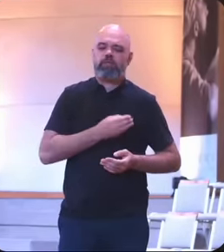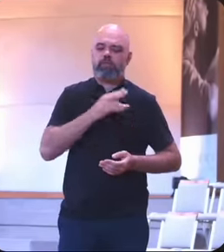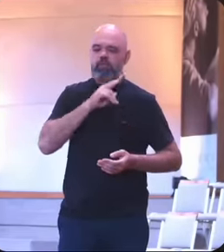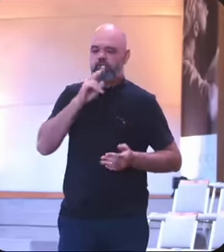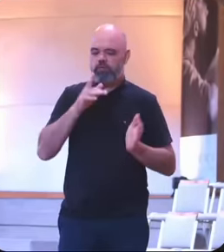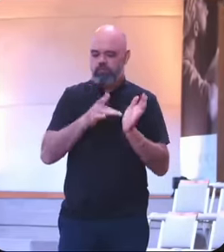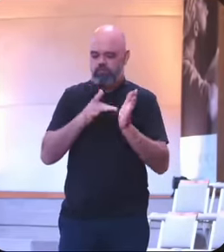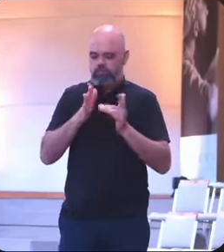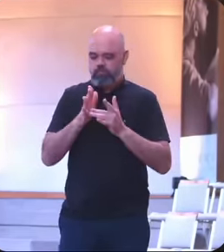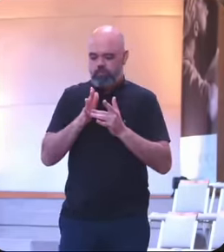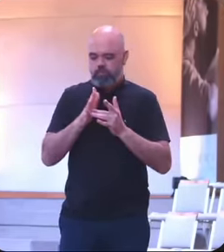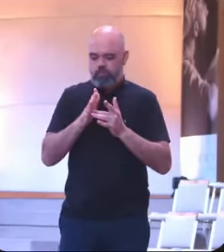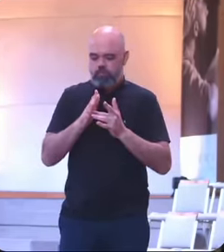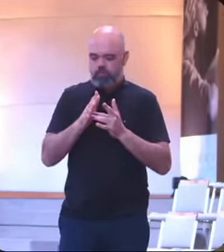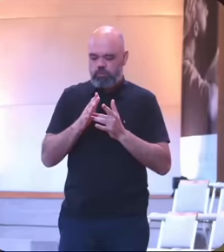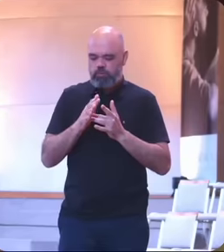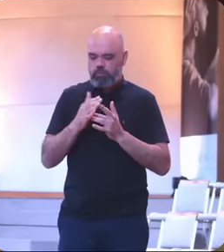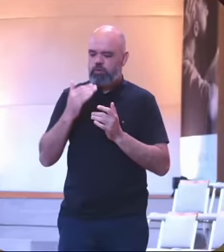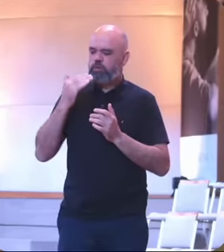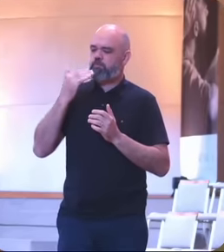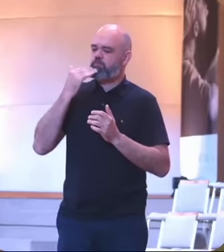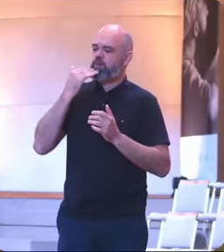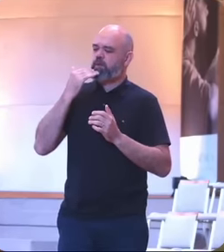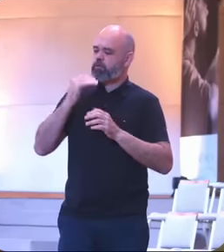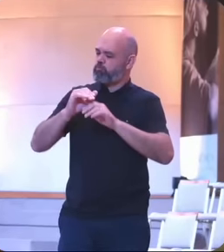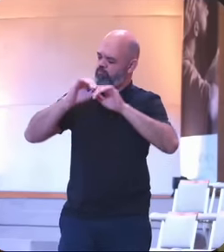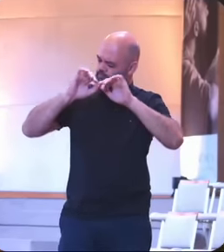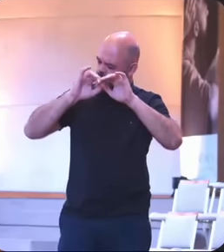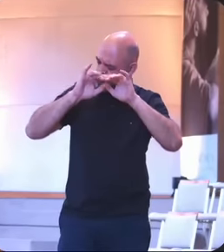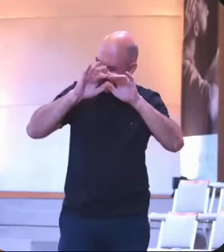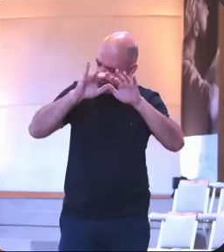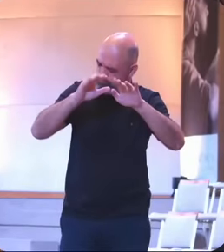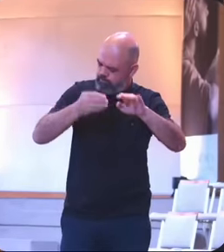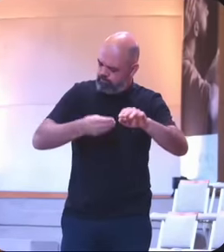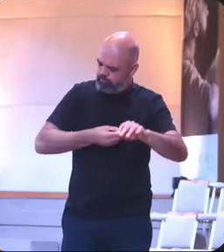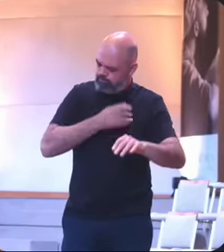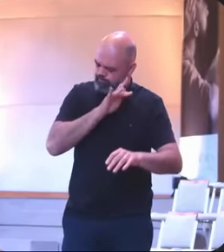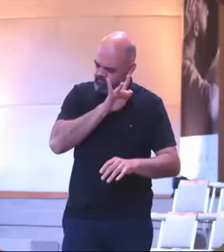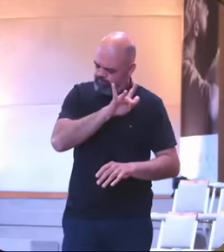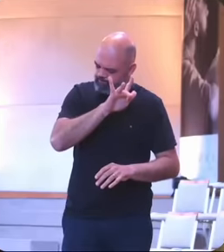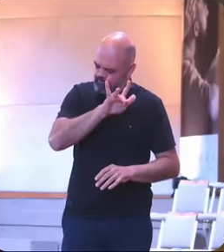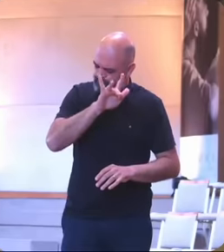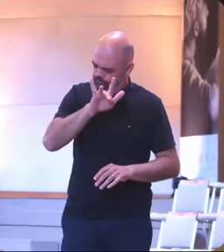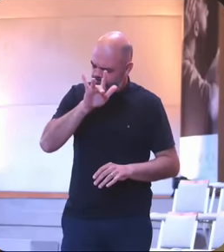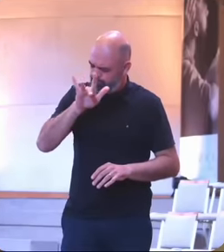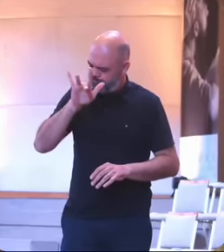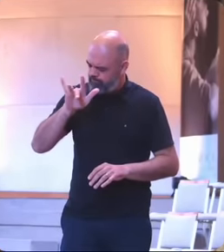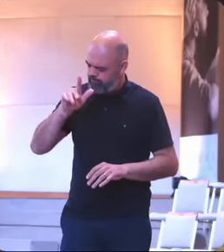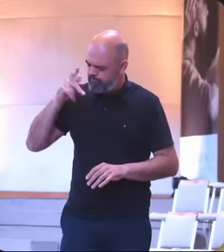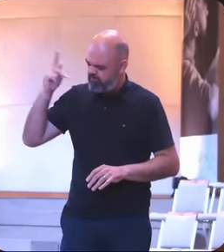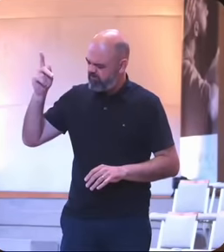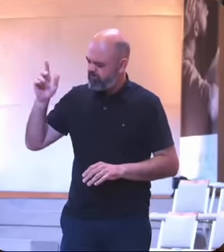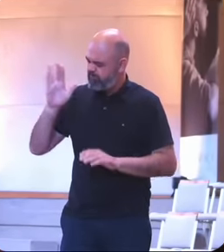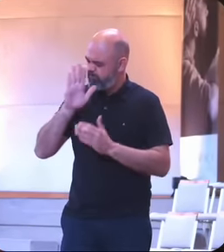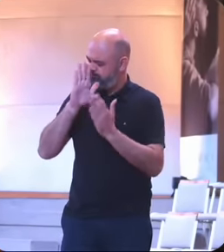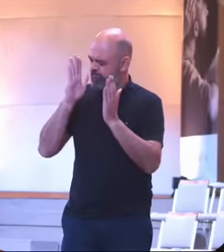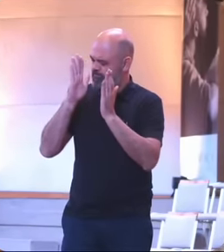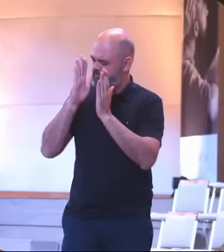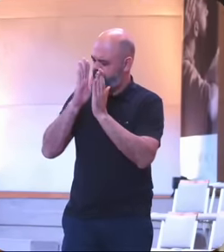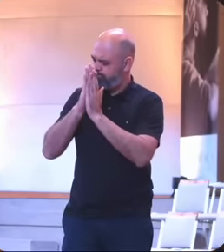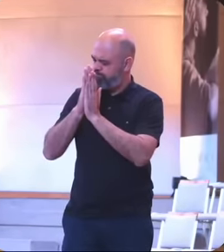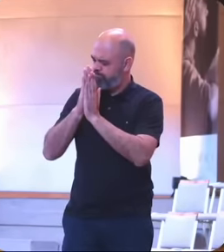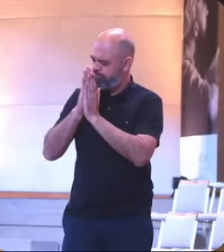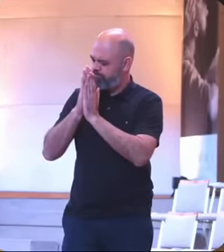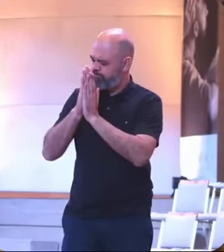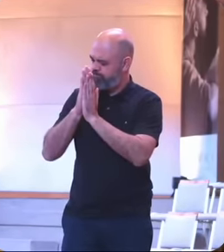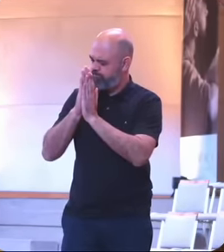peço, confirma e abençoa na vida de cada um deles. A tua presença